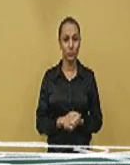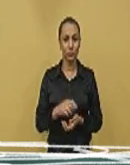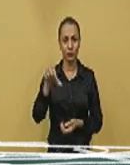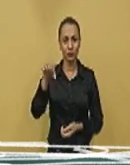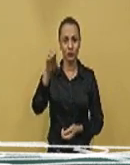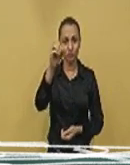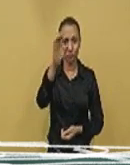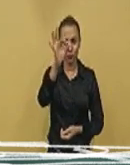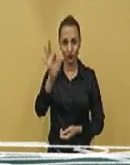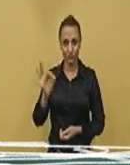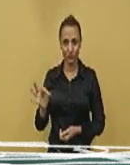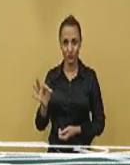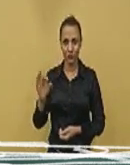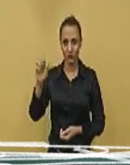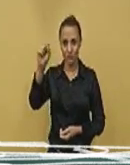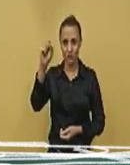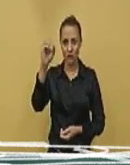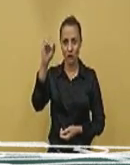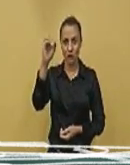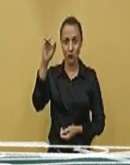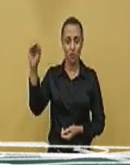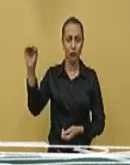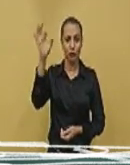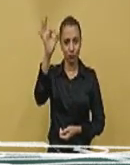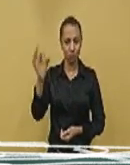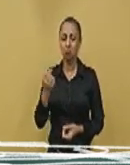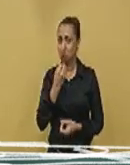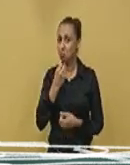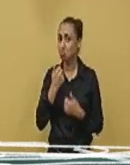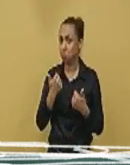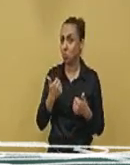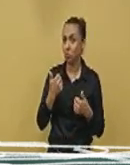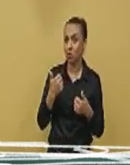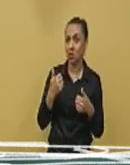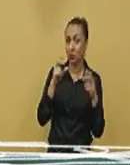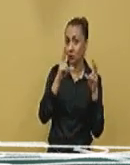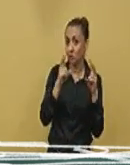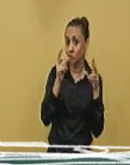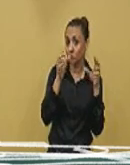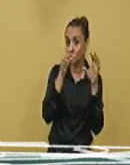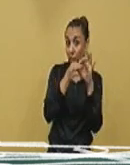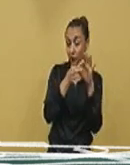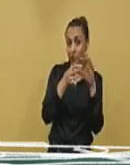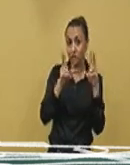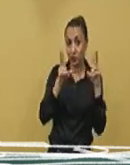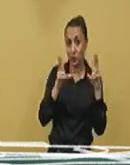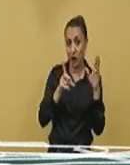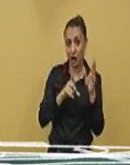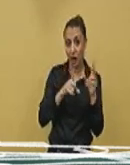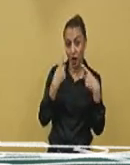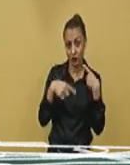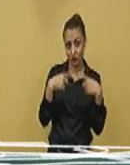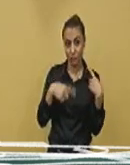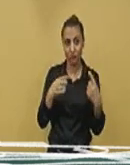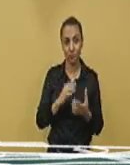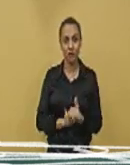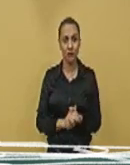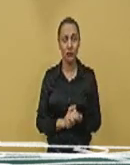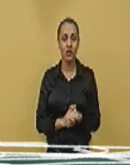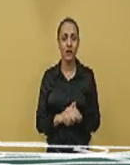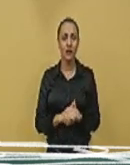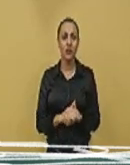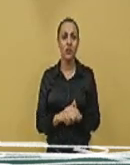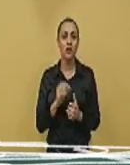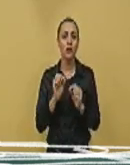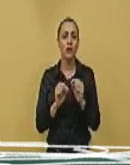90%, 80% muito bom em termos de discussões. O que me faz embasar a pergunta,